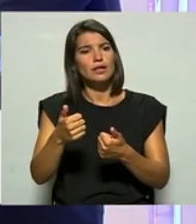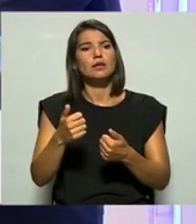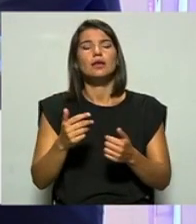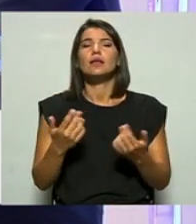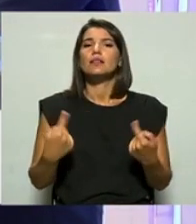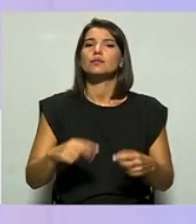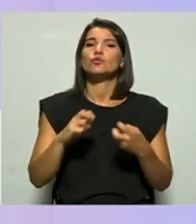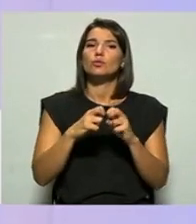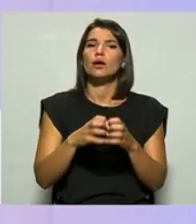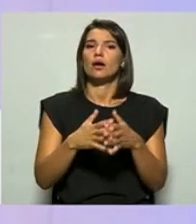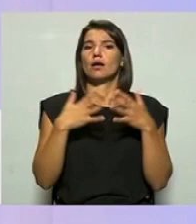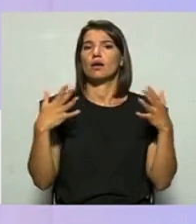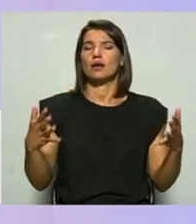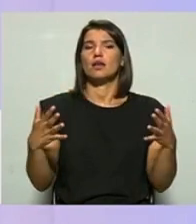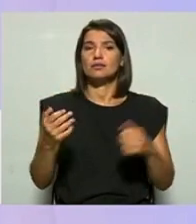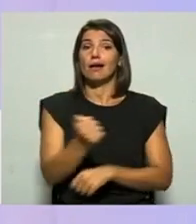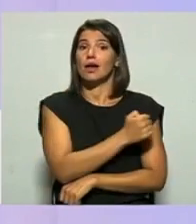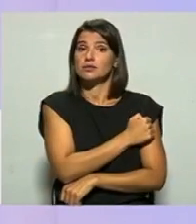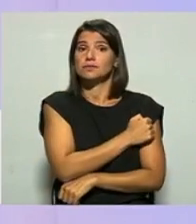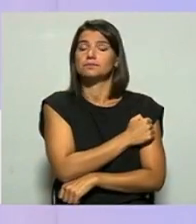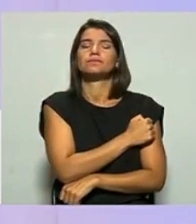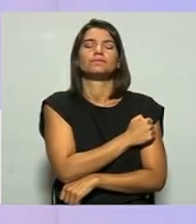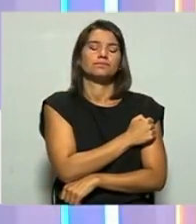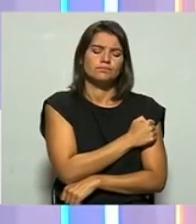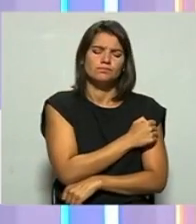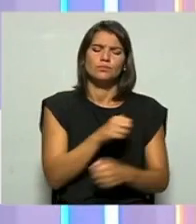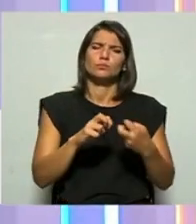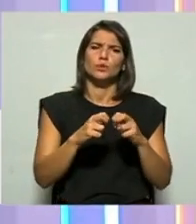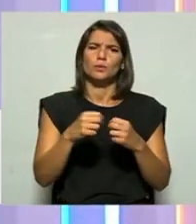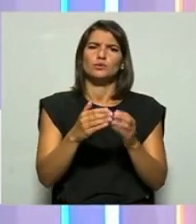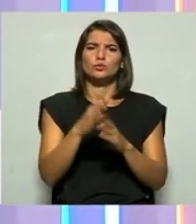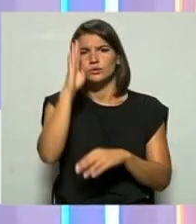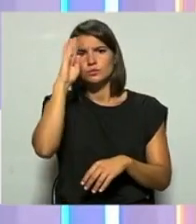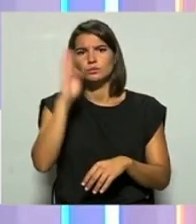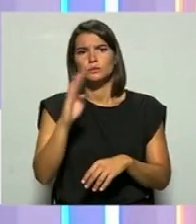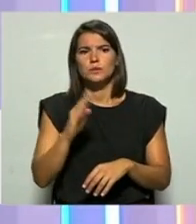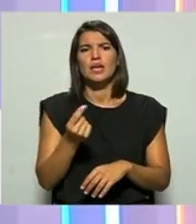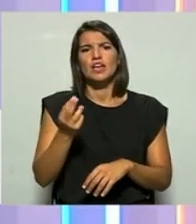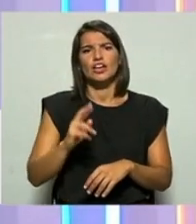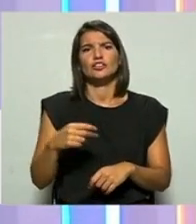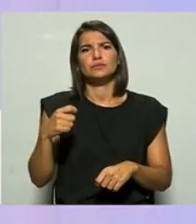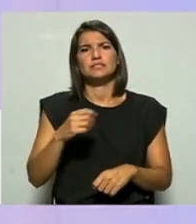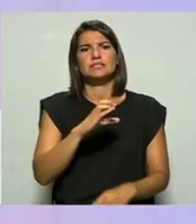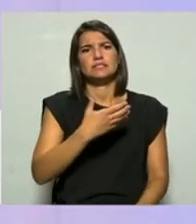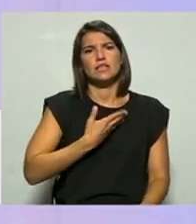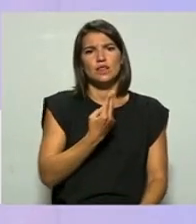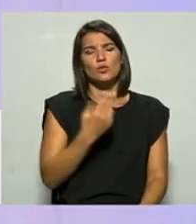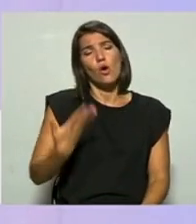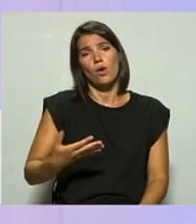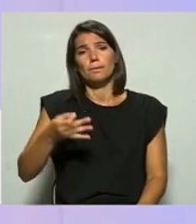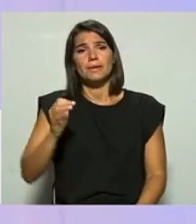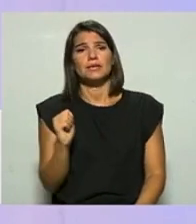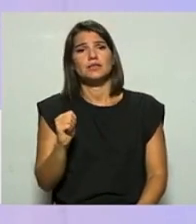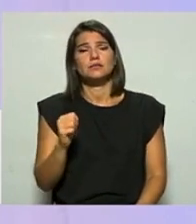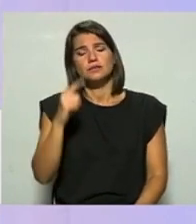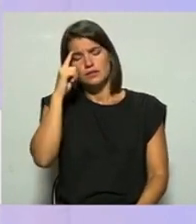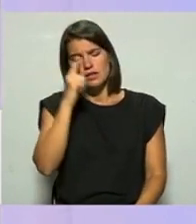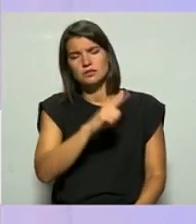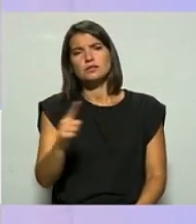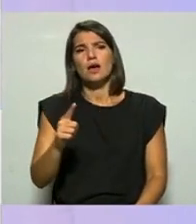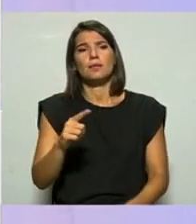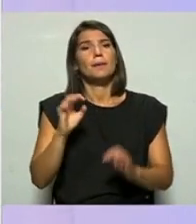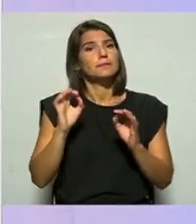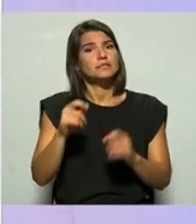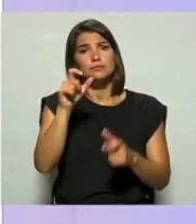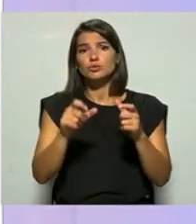nos atende aqui um problema gigantesco da Habitação tem um problema se veja bem conhecido Eu juro que tive de ser eu e agora do PS a e nós temos que